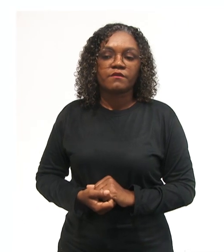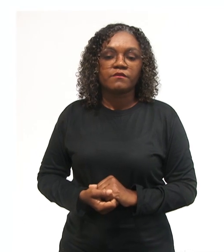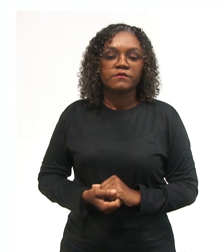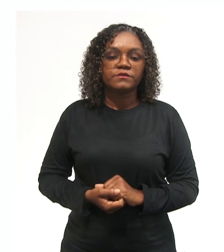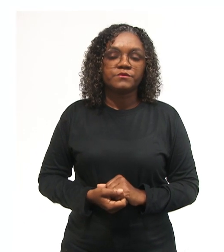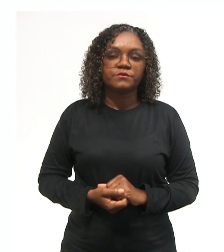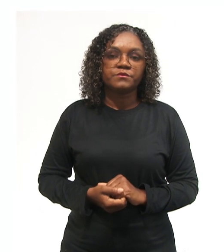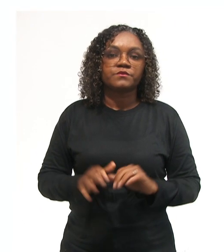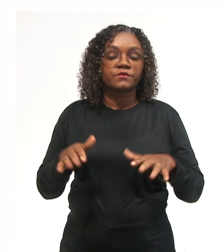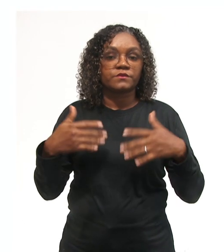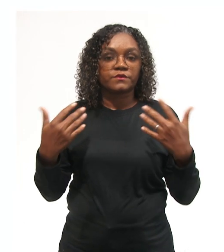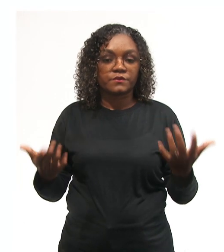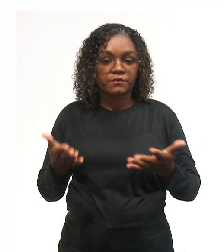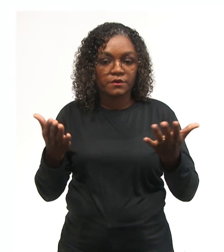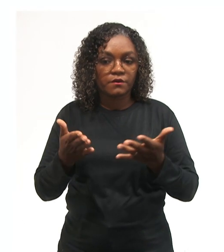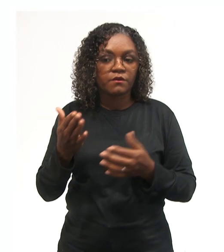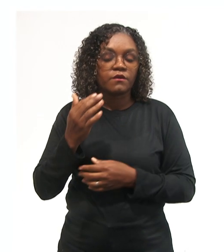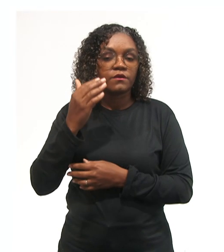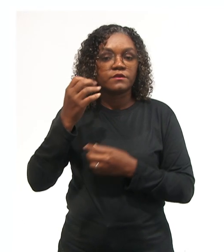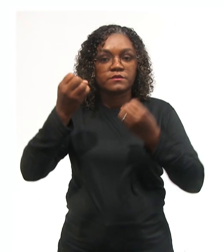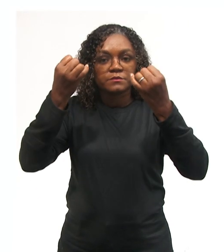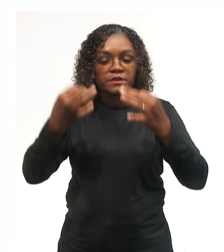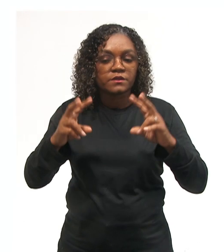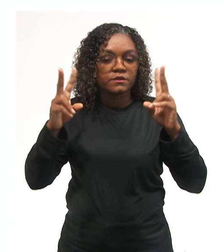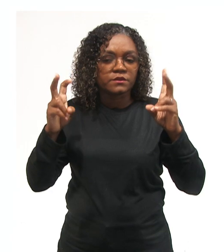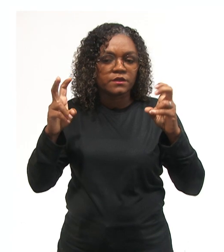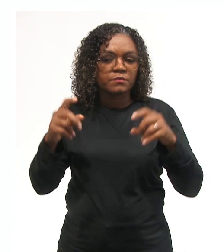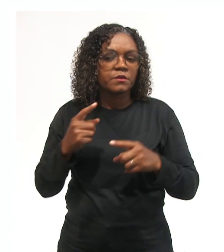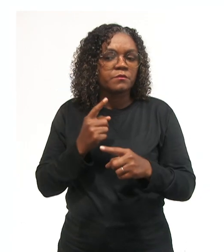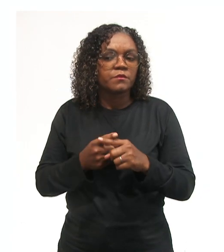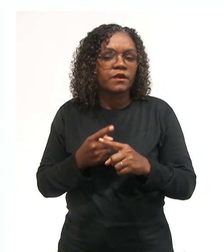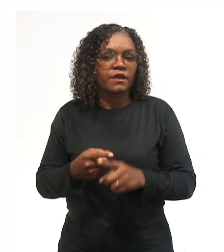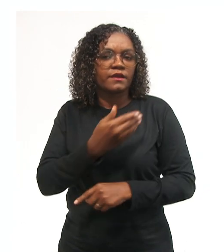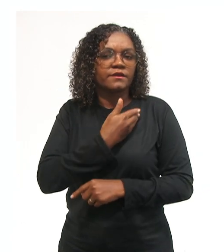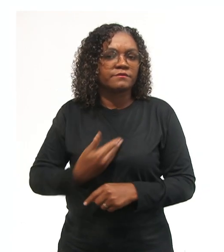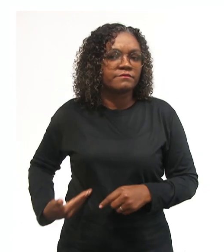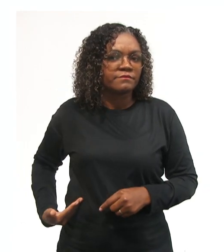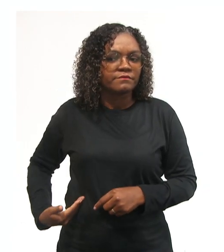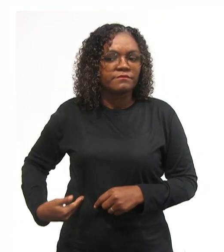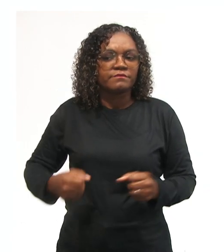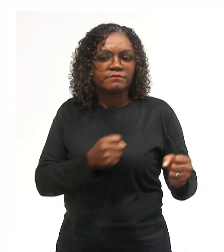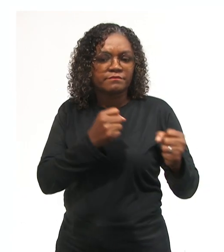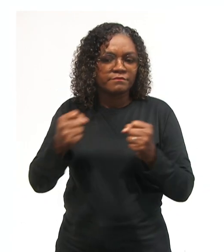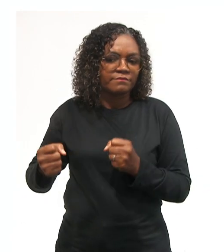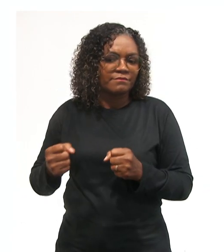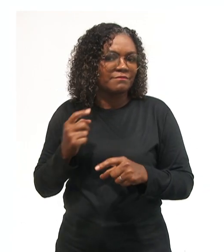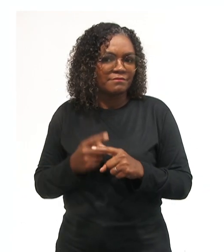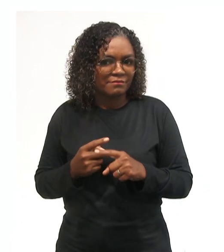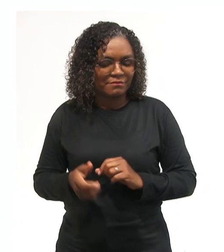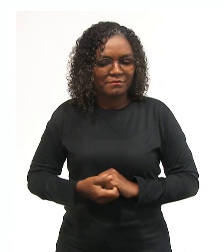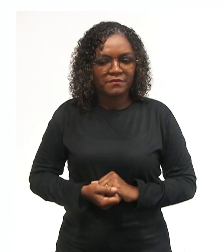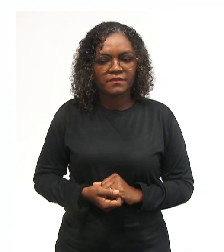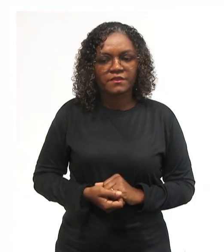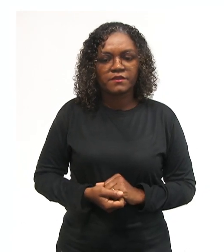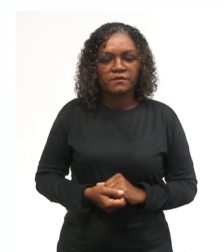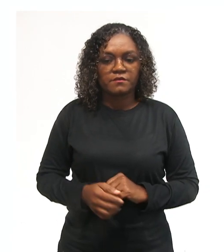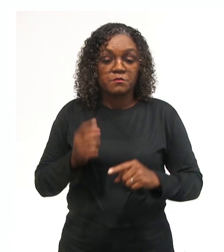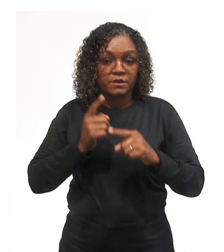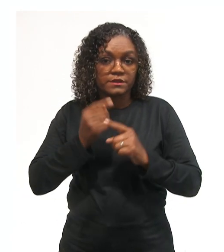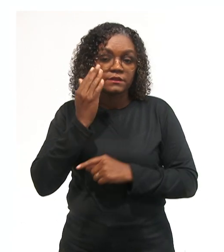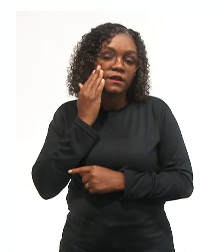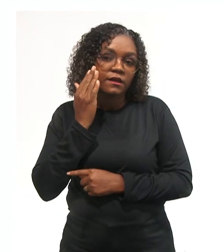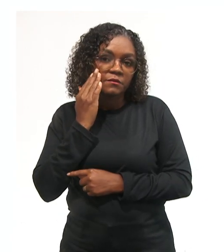Então vamos agora aqui tentar pensar um pouquinho sobre as razões para a existência do Estado. Primeiro, como a gente viu, o mercado sozinho não